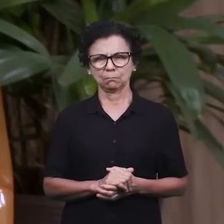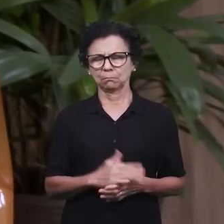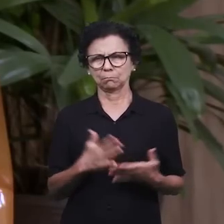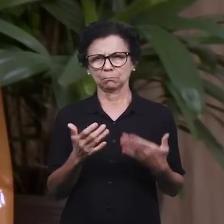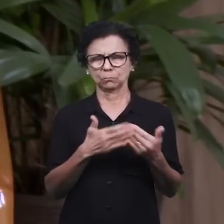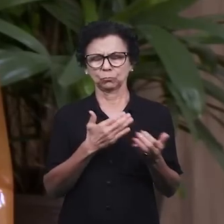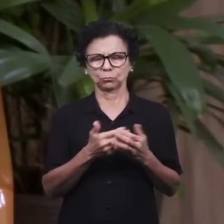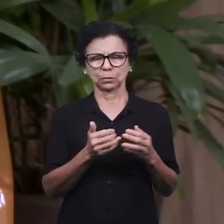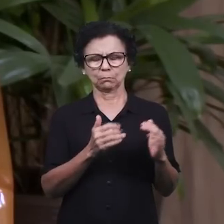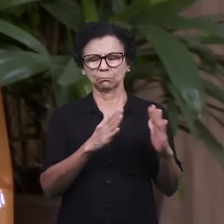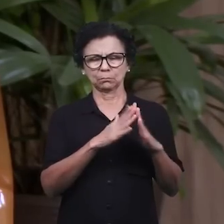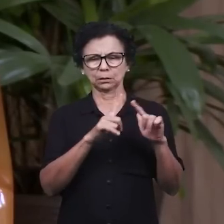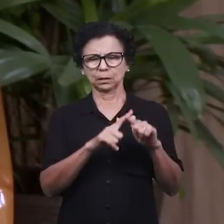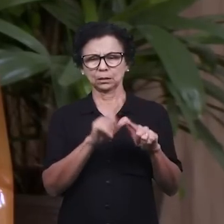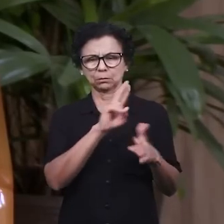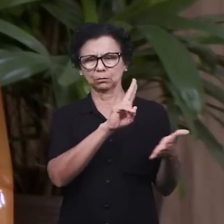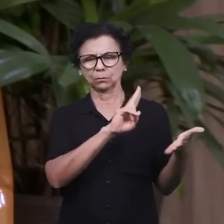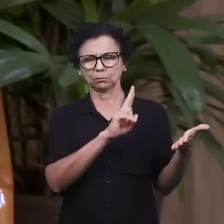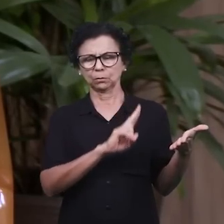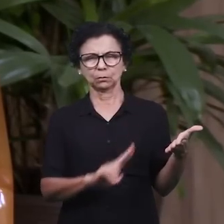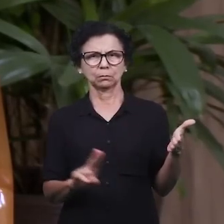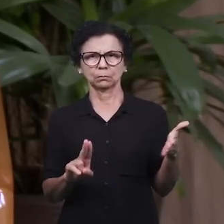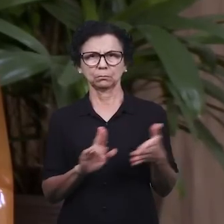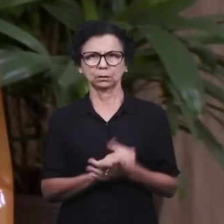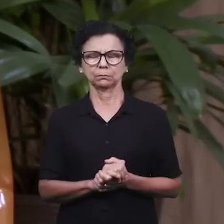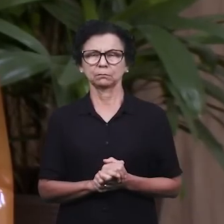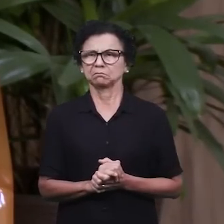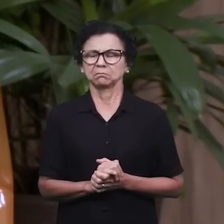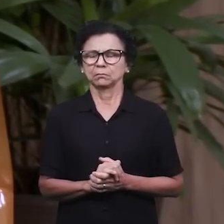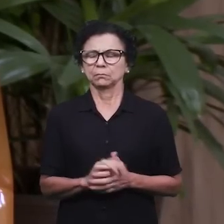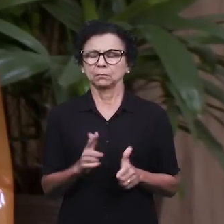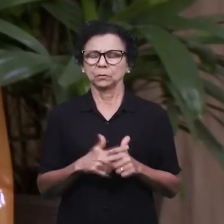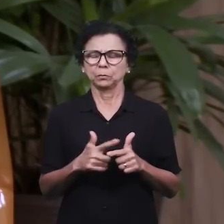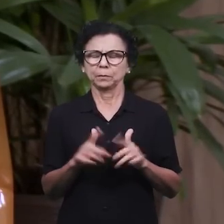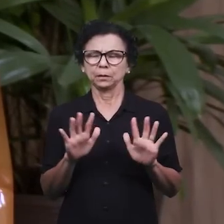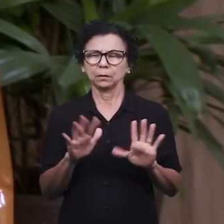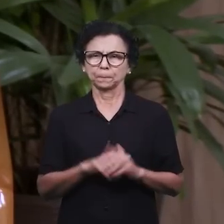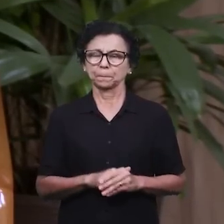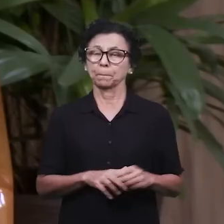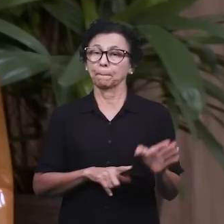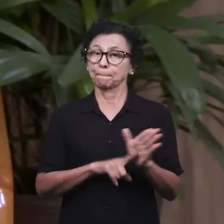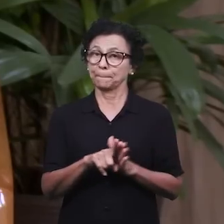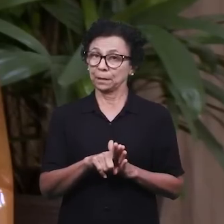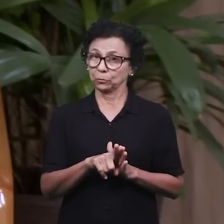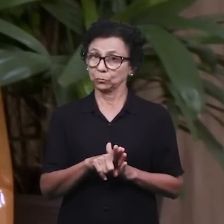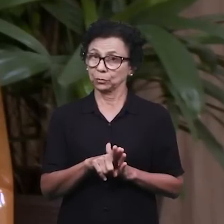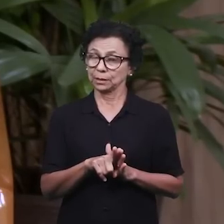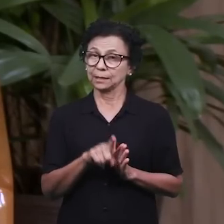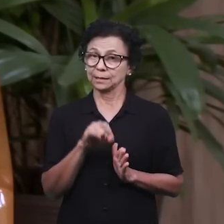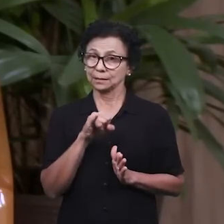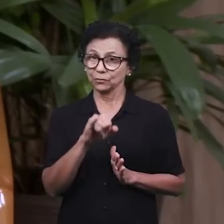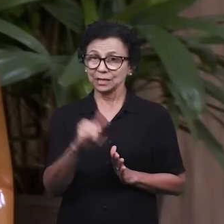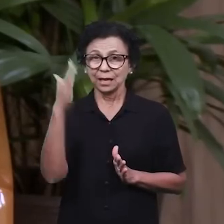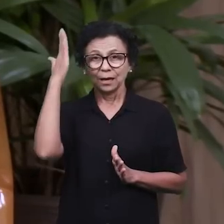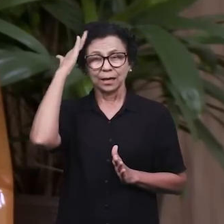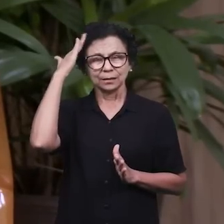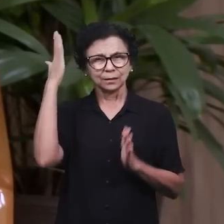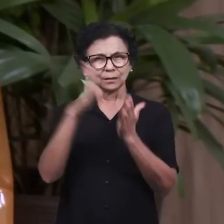é trigo ou é joio, não, mas eu estou na igreja, mas eu vou na igreja todo dia ou toda semana, enfim, eu tenho minha religião, tenho minha